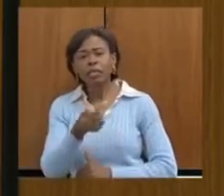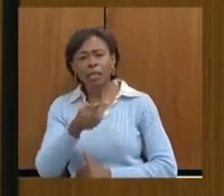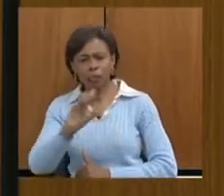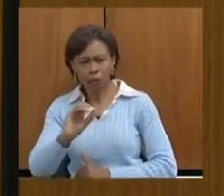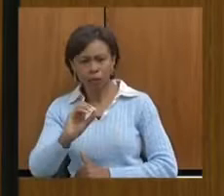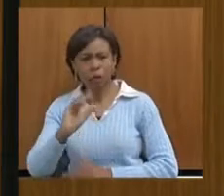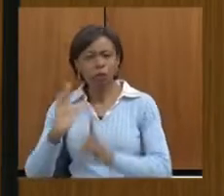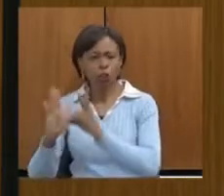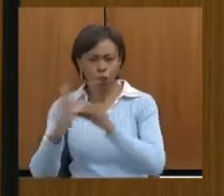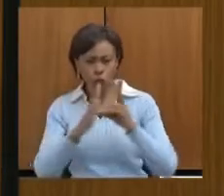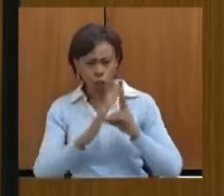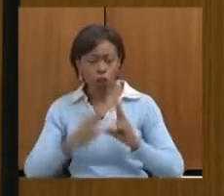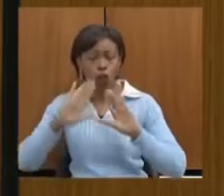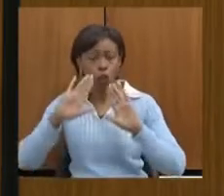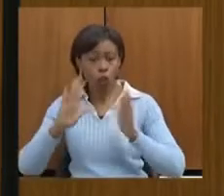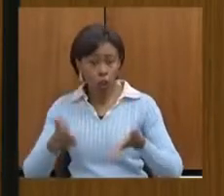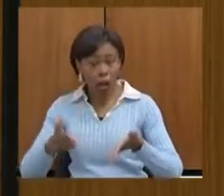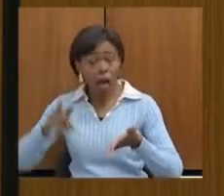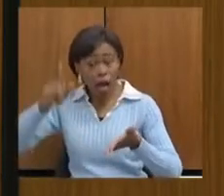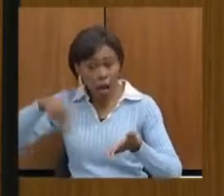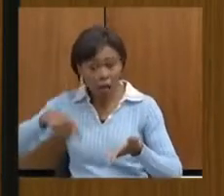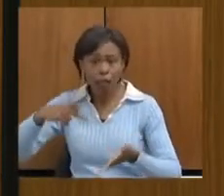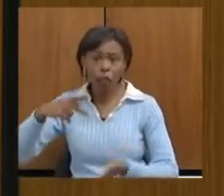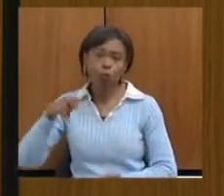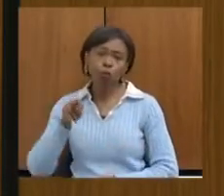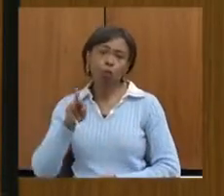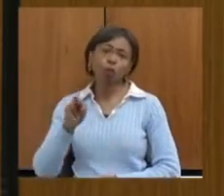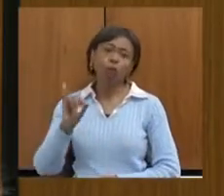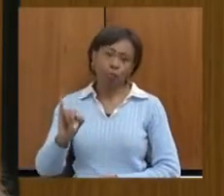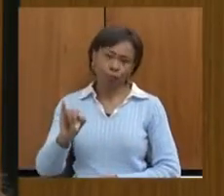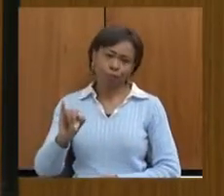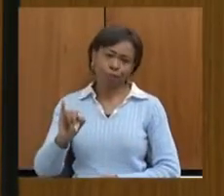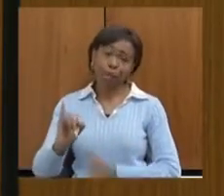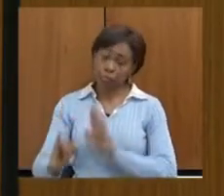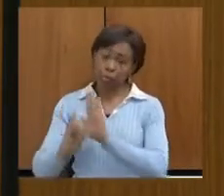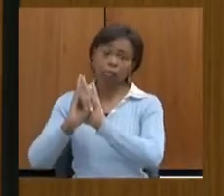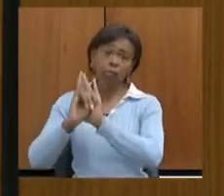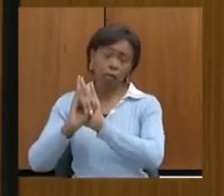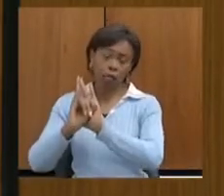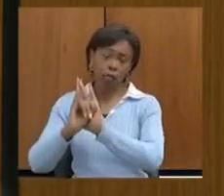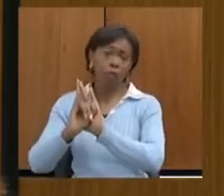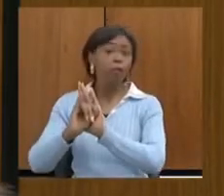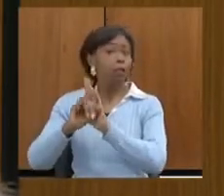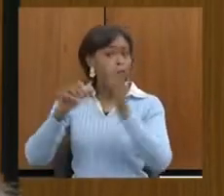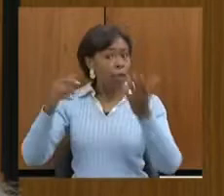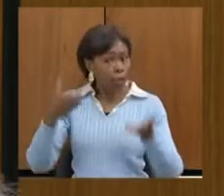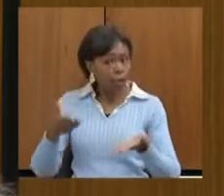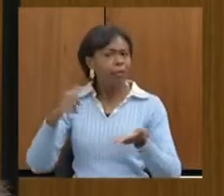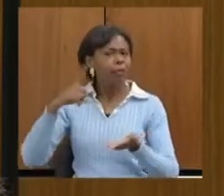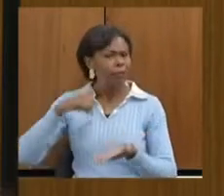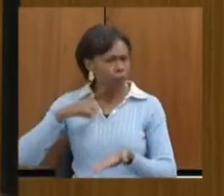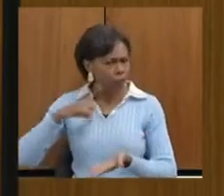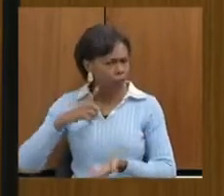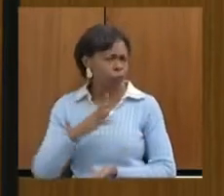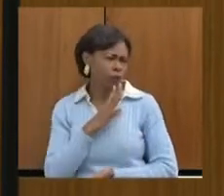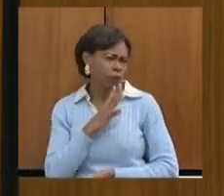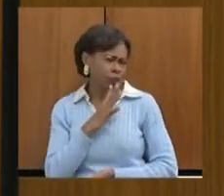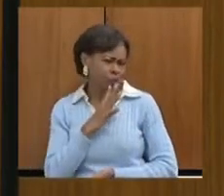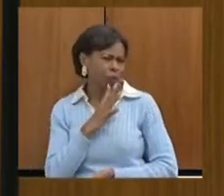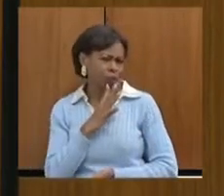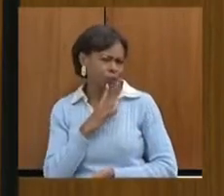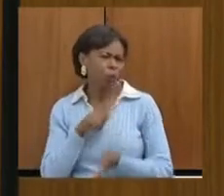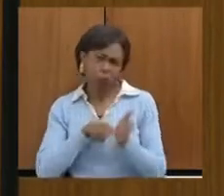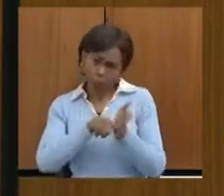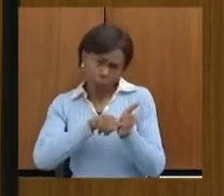indígenas autodeclarados por i bom então eles tem sim um conhecimento sim da etnia